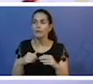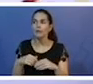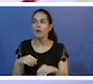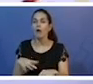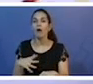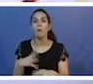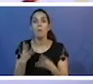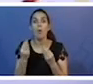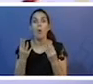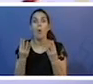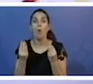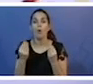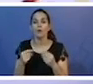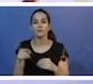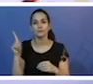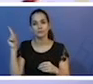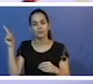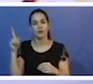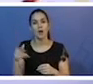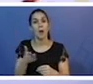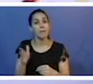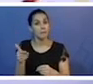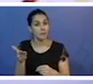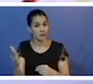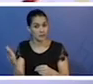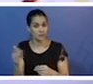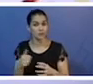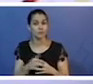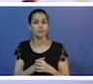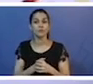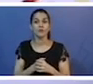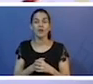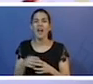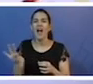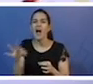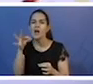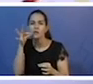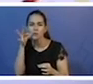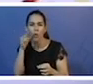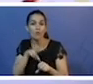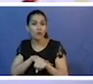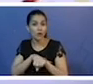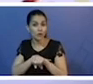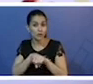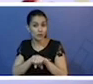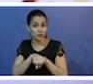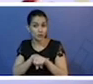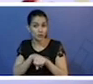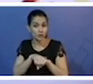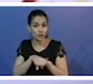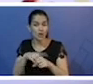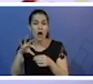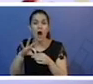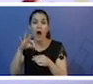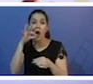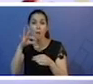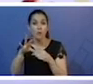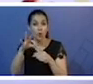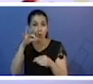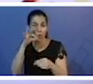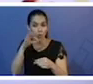sódio, né? A gente tem aqui o bacalhau, a azeitona verde, o macarrão instantâneo, o biscoito